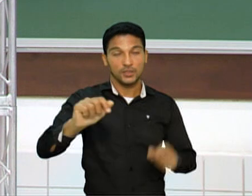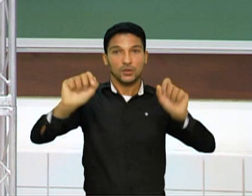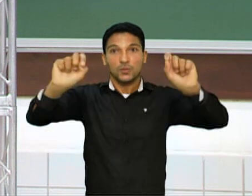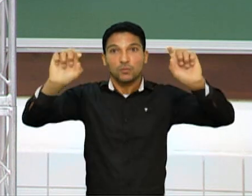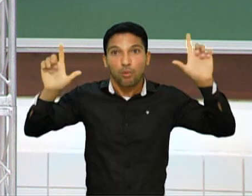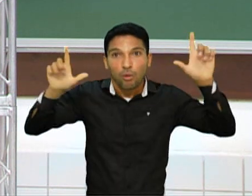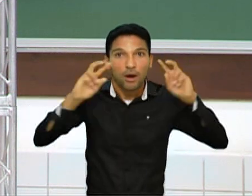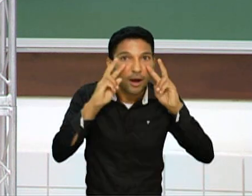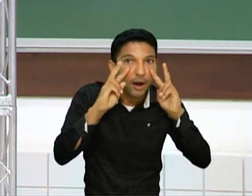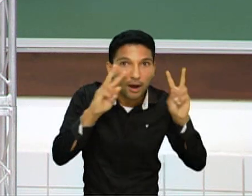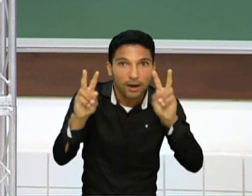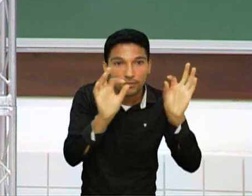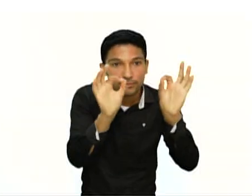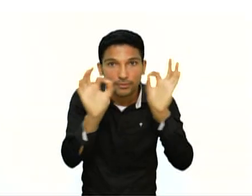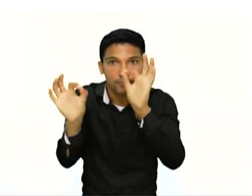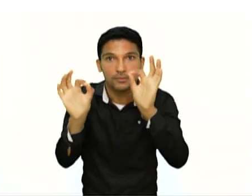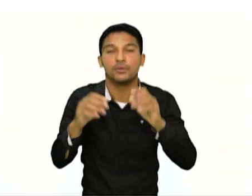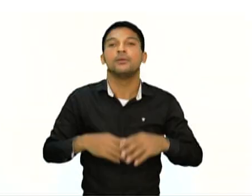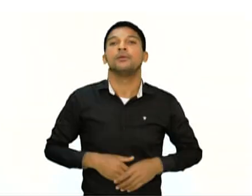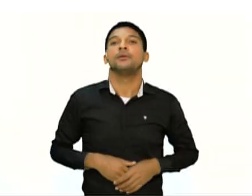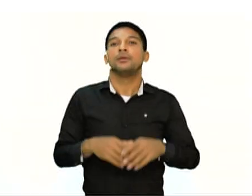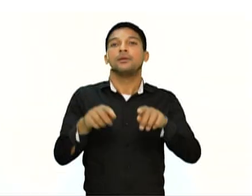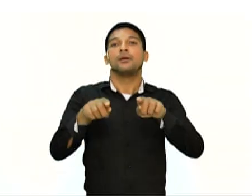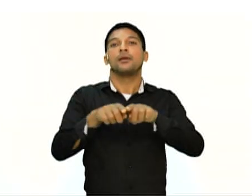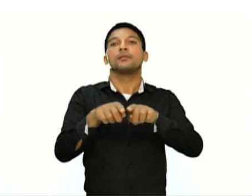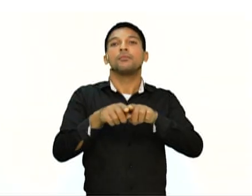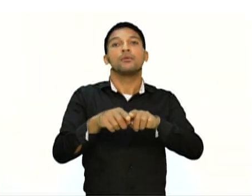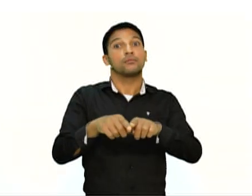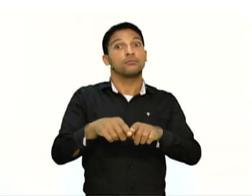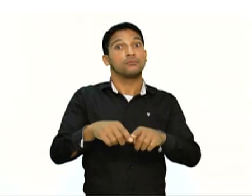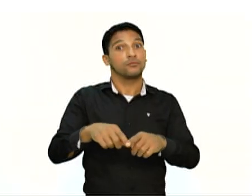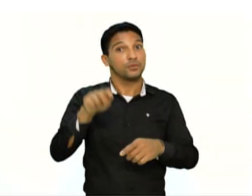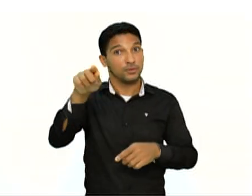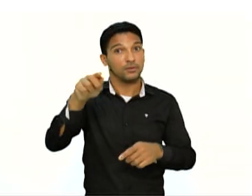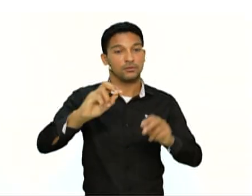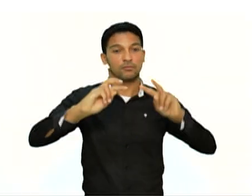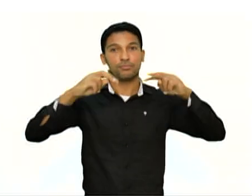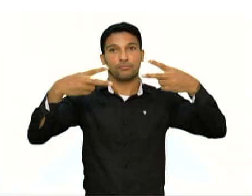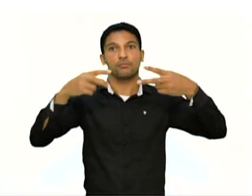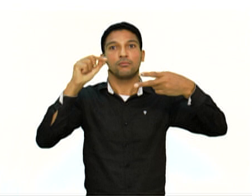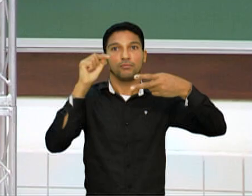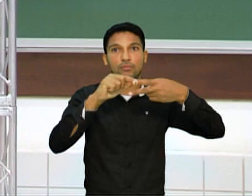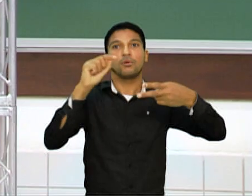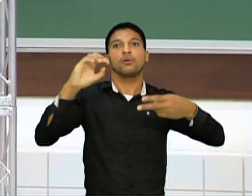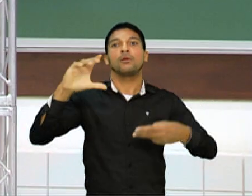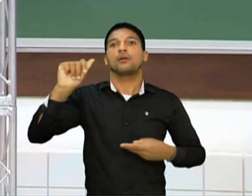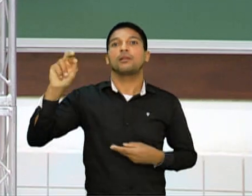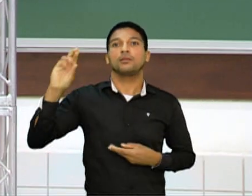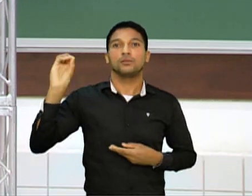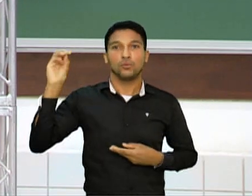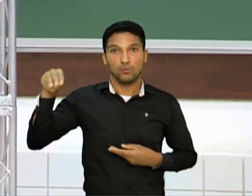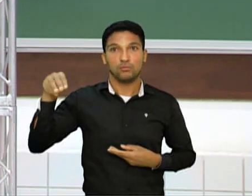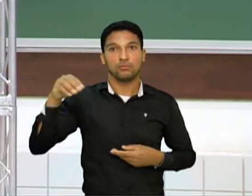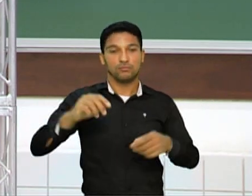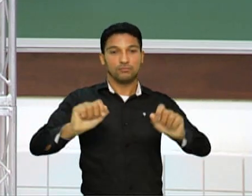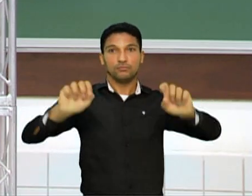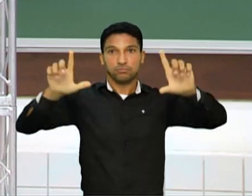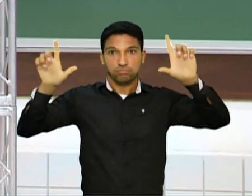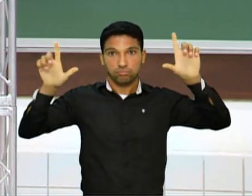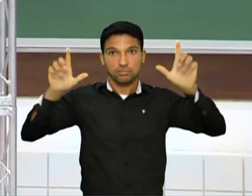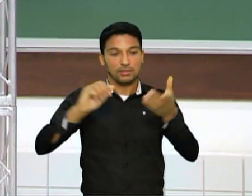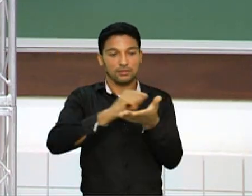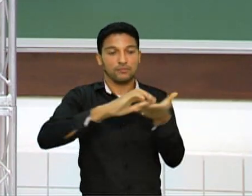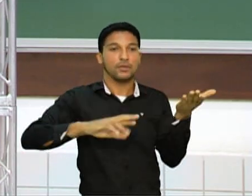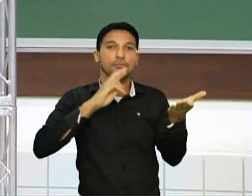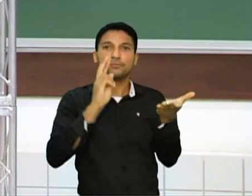lado. Lembrando, terminou a aula aqui agora, vai no Classroom, faça os exercícios que estão lá para garantir a sua presença, tire suas dúvidas